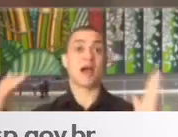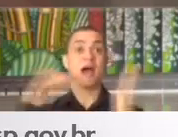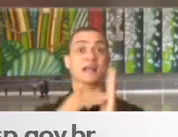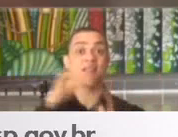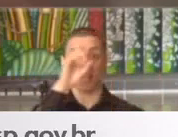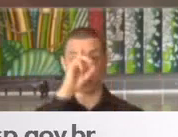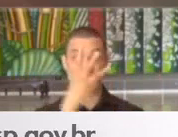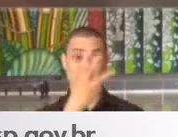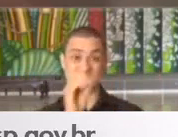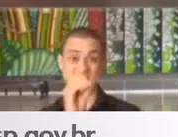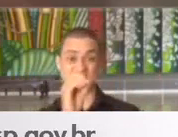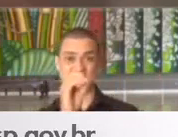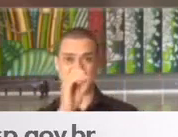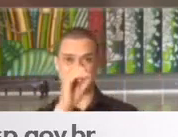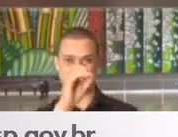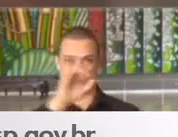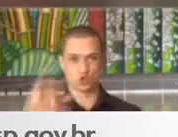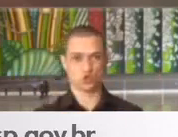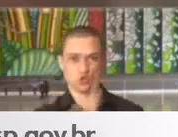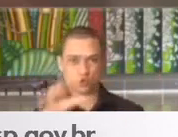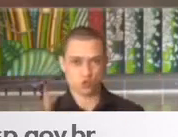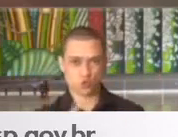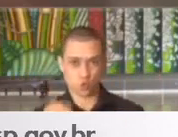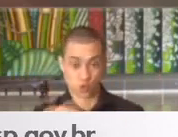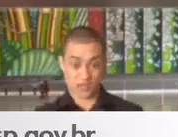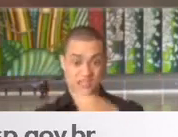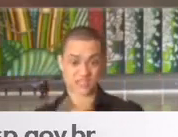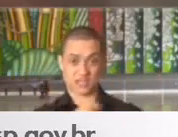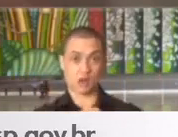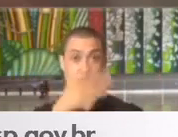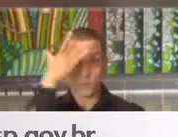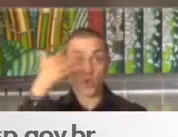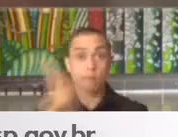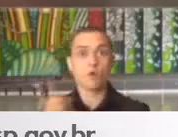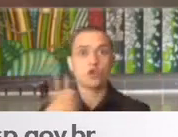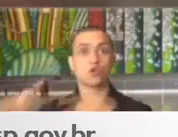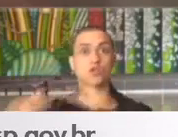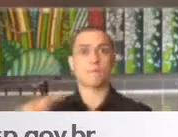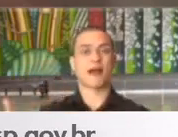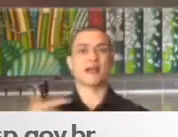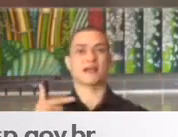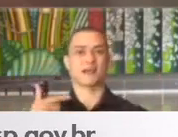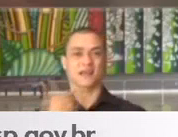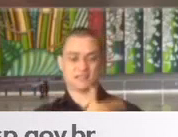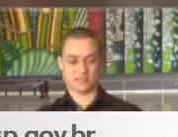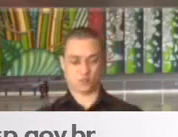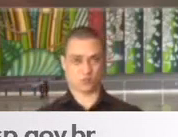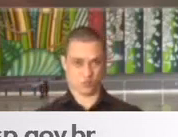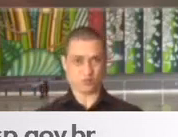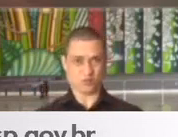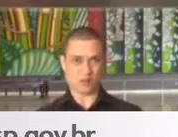julho deste ano, todos os profissionais de segurança pública, policiais militares e